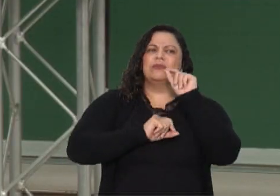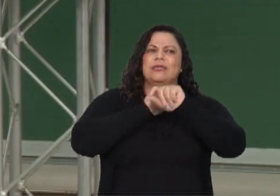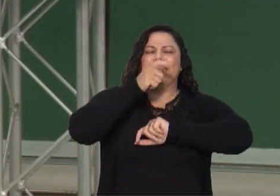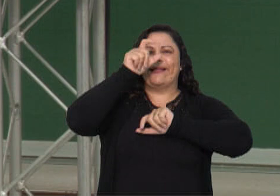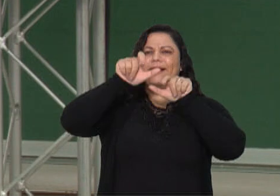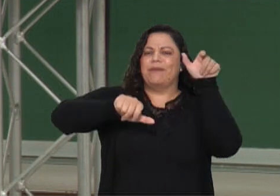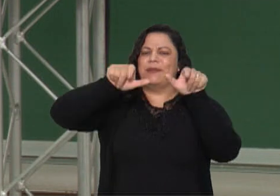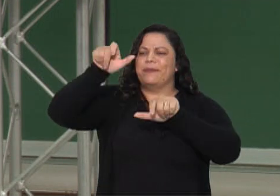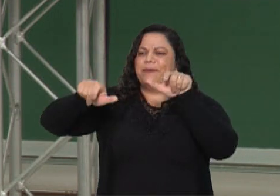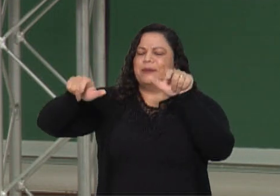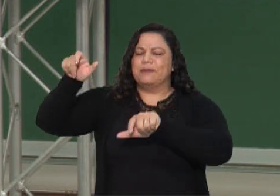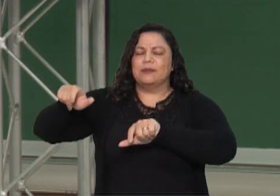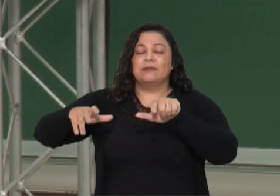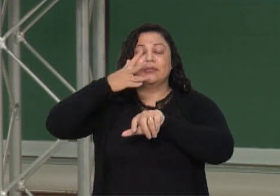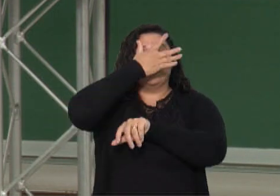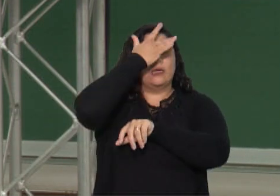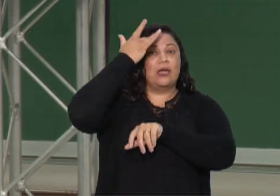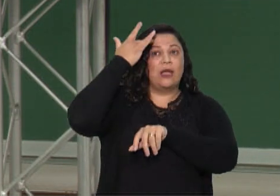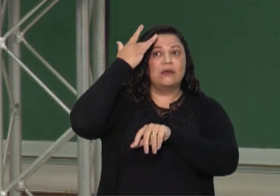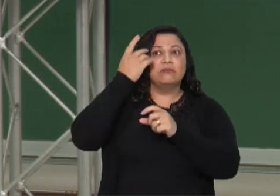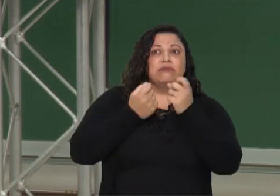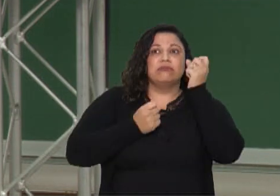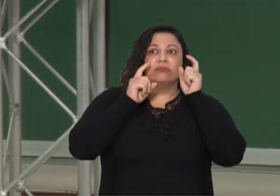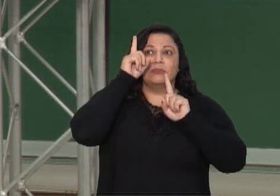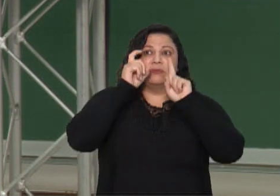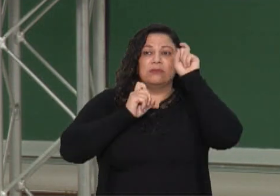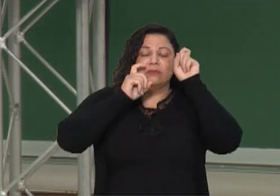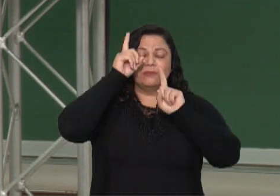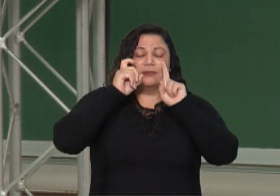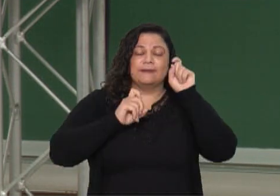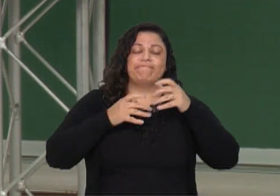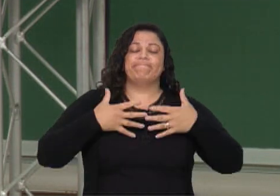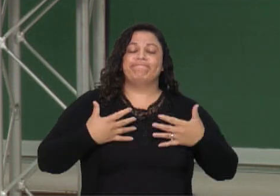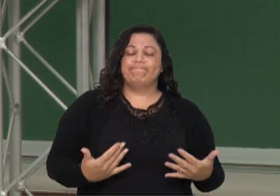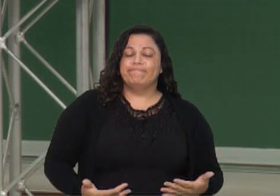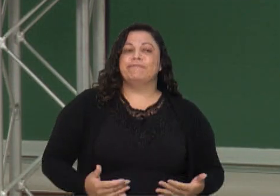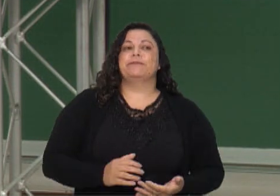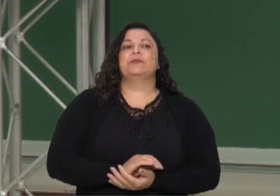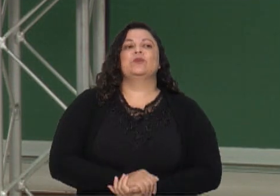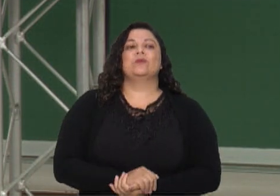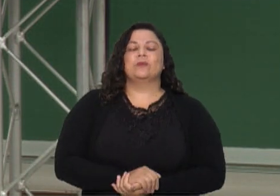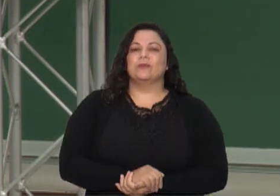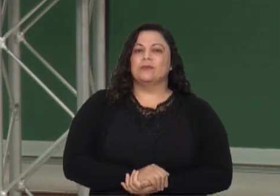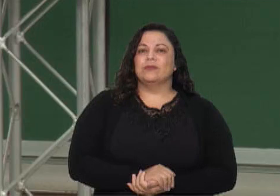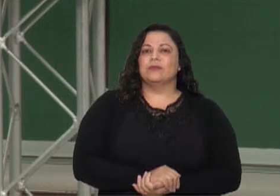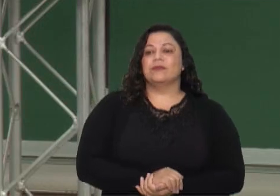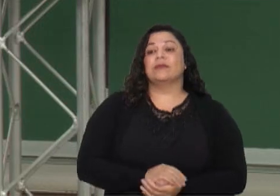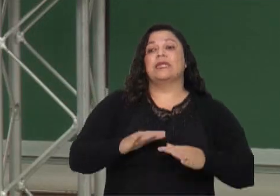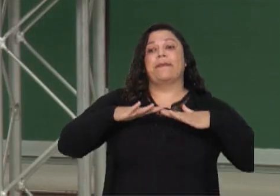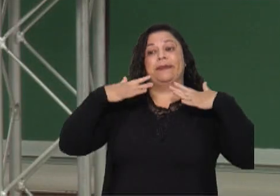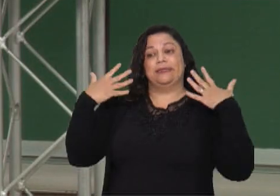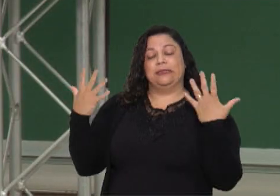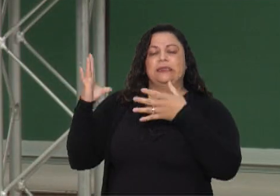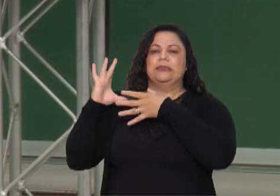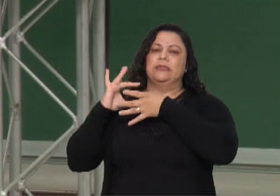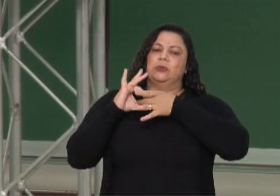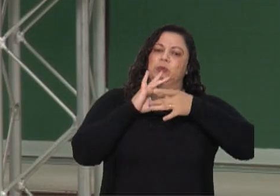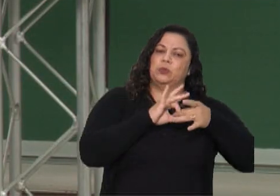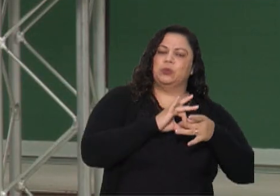pessoas que compõem, traz nas expressões esse sofrimento, certo? Apesar de ter um contexto assim